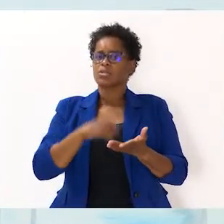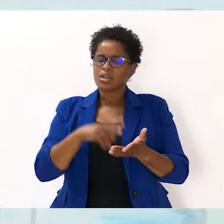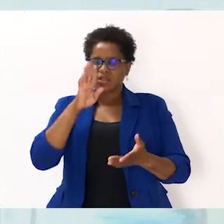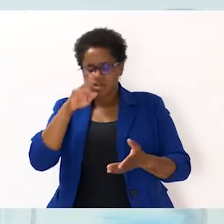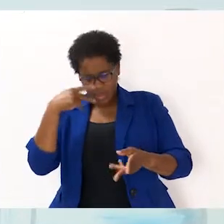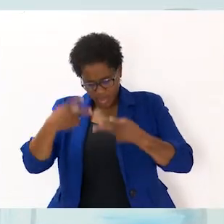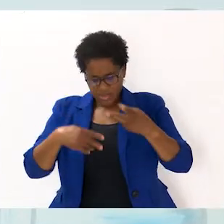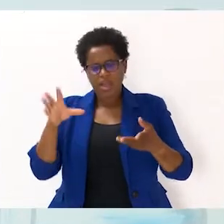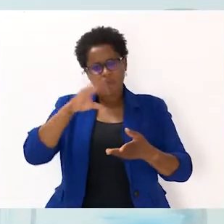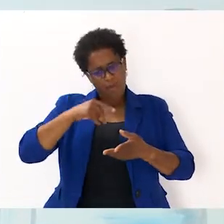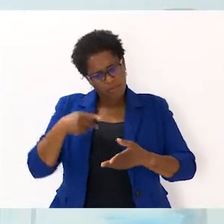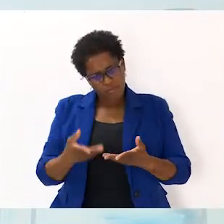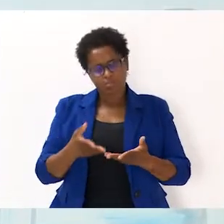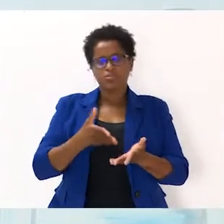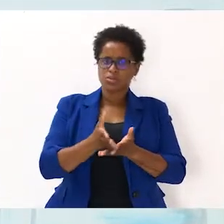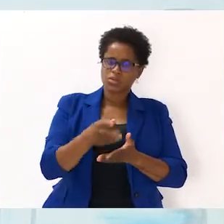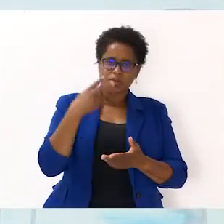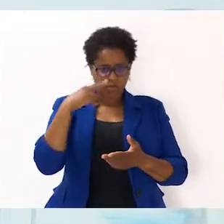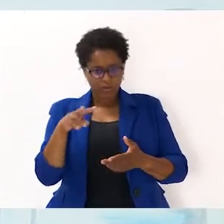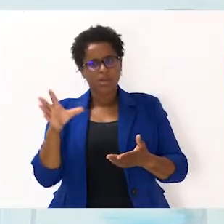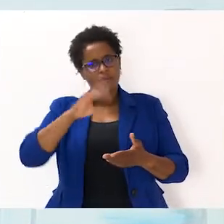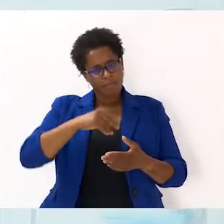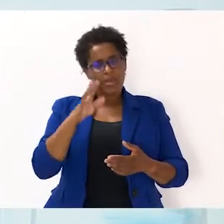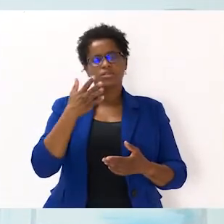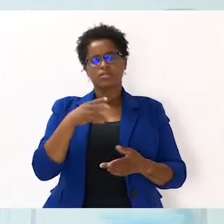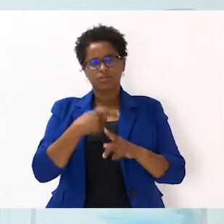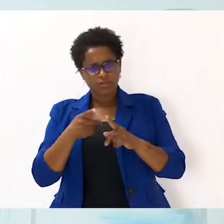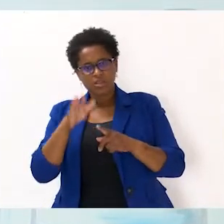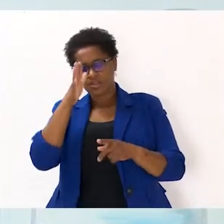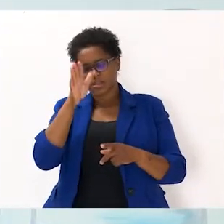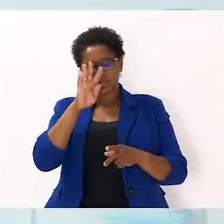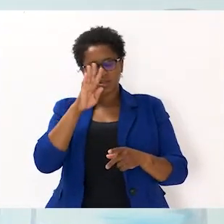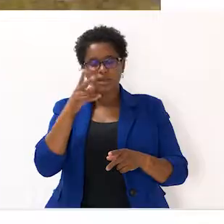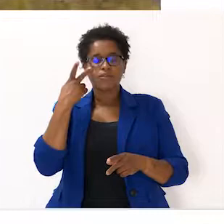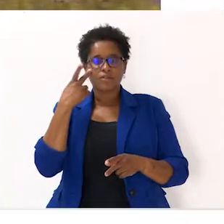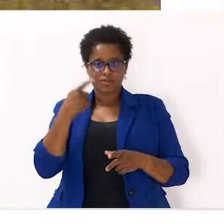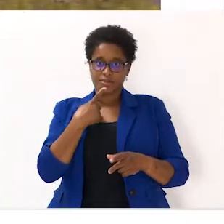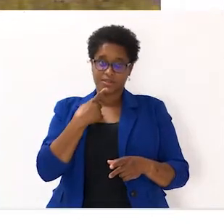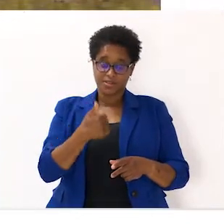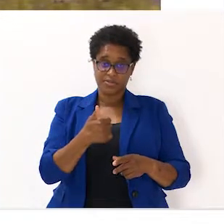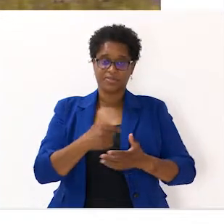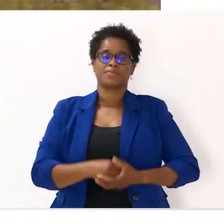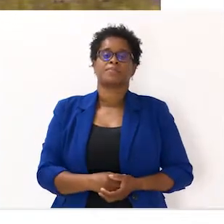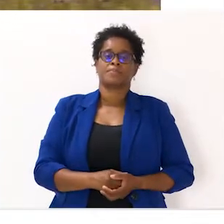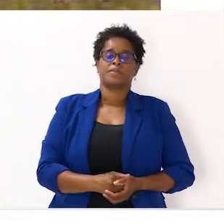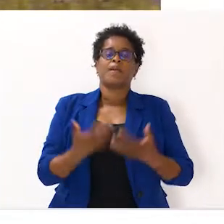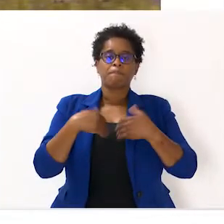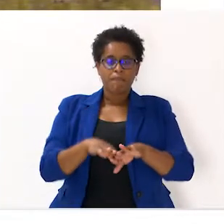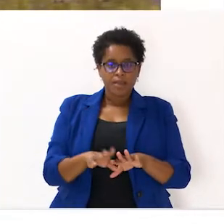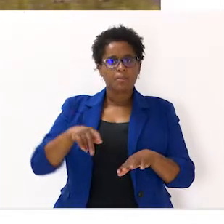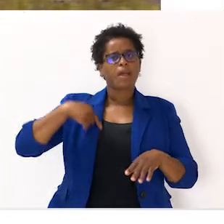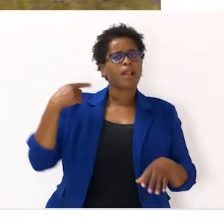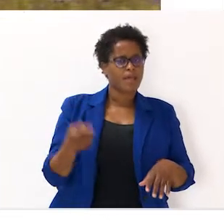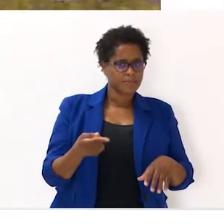mais a fundo, vamos encontrar mais variedades de seres vivos, certo? Mas para